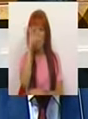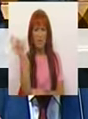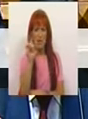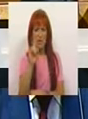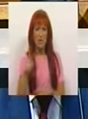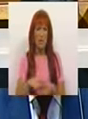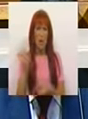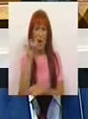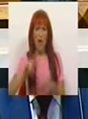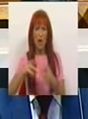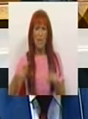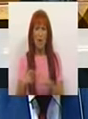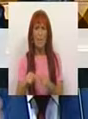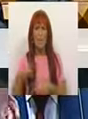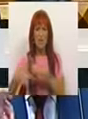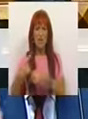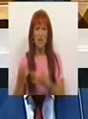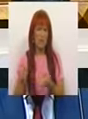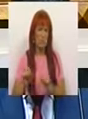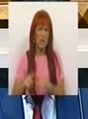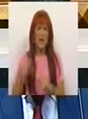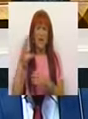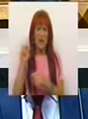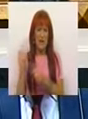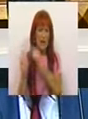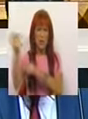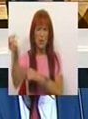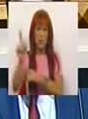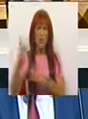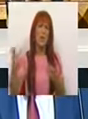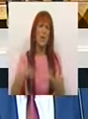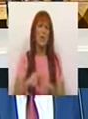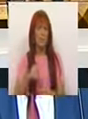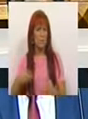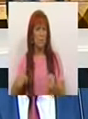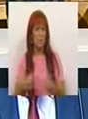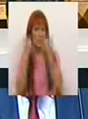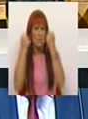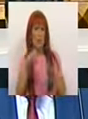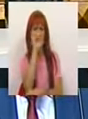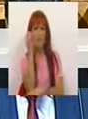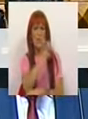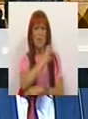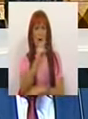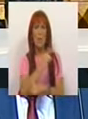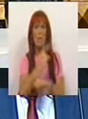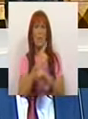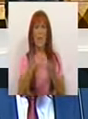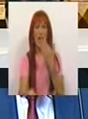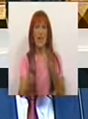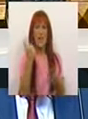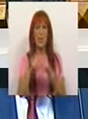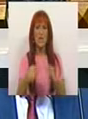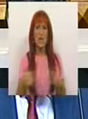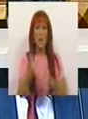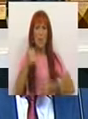Não são a reforma de uma geração, nem sequer de uma década. São sim uma afronta à floresta, porque lhe retira